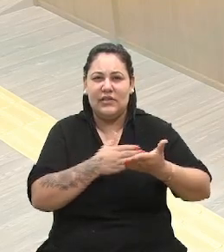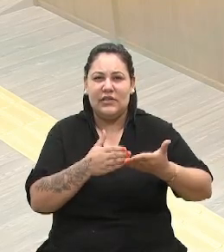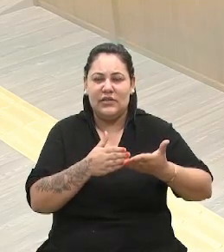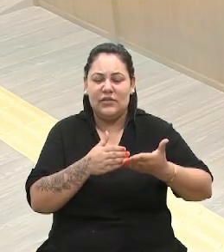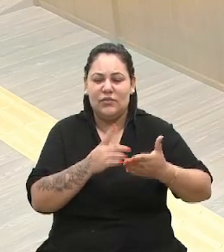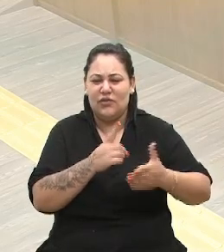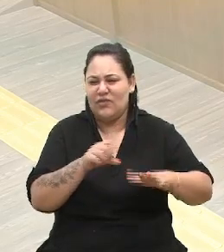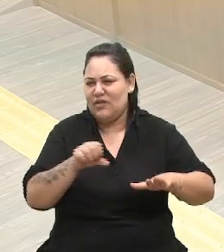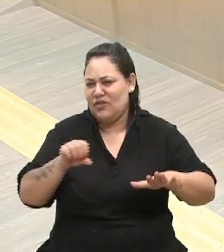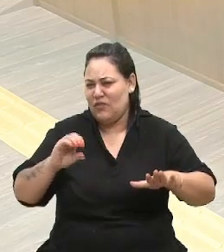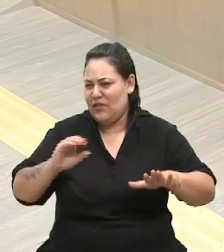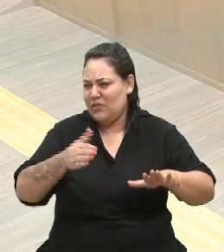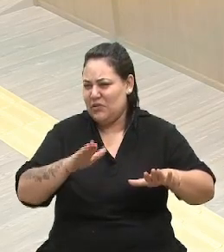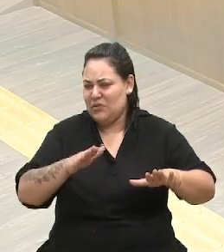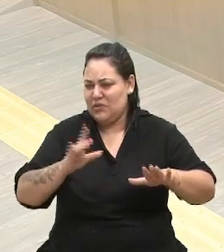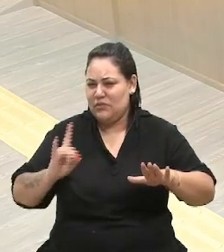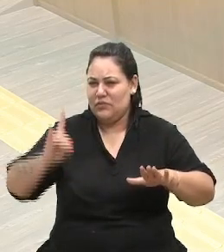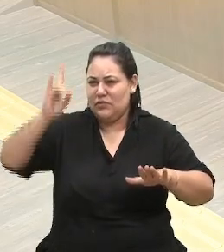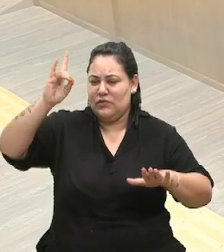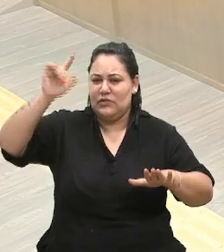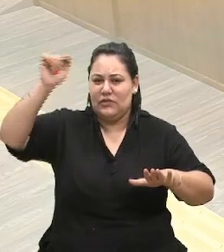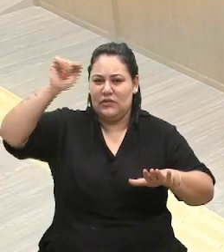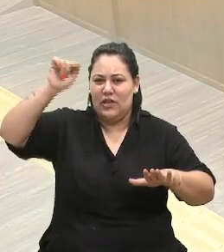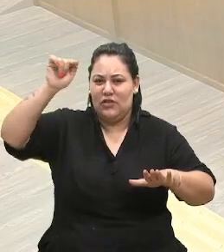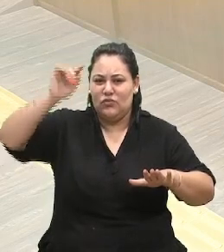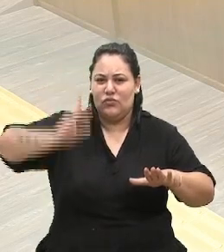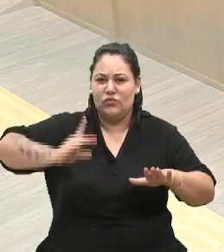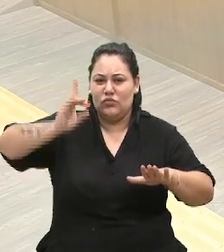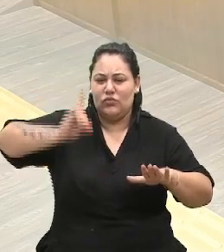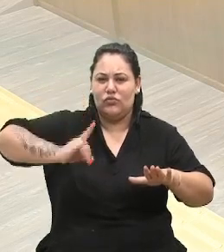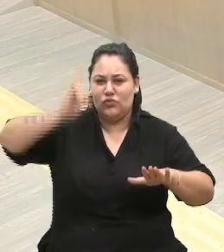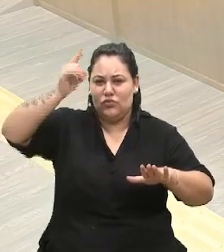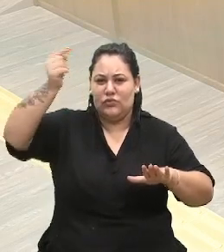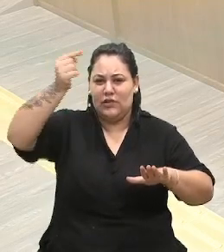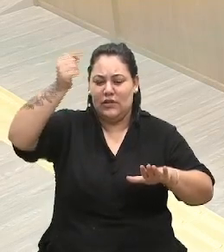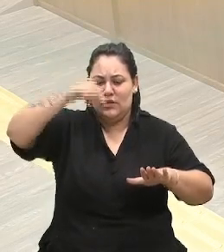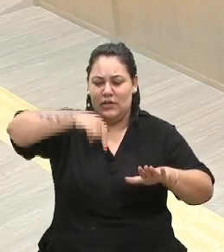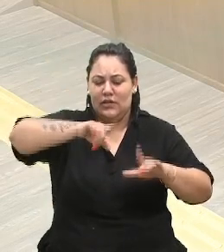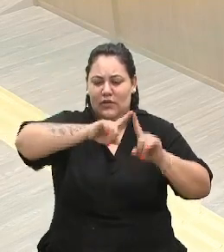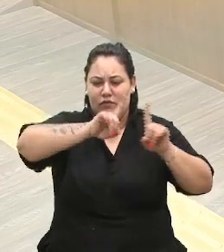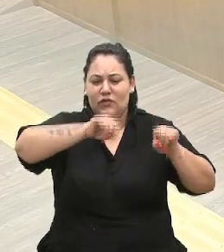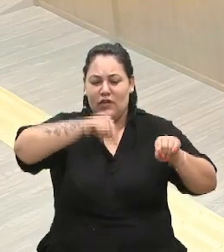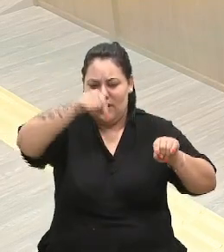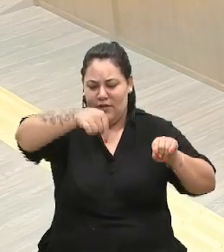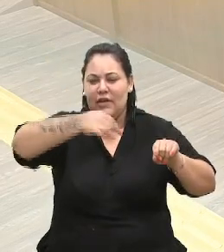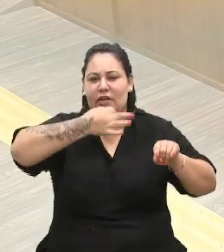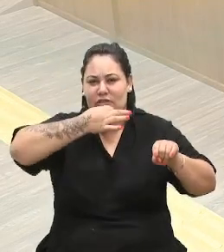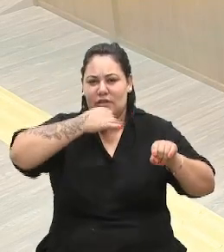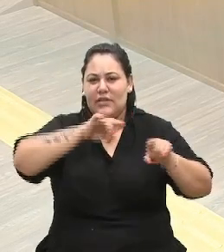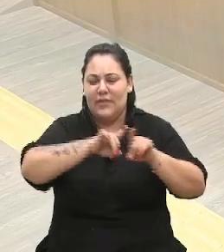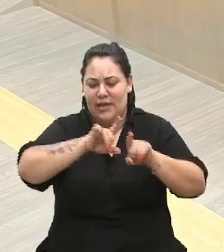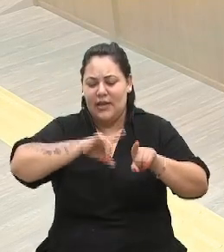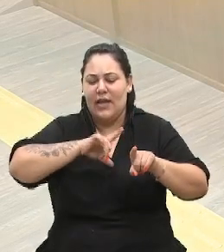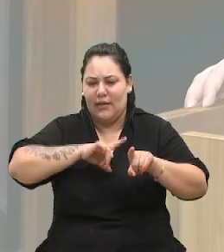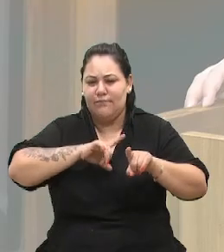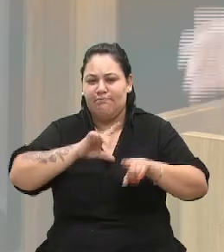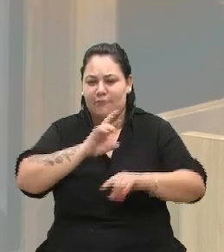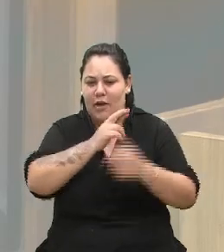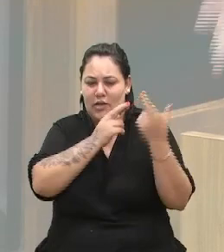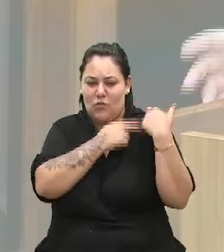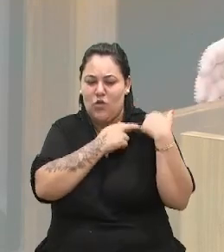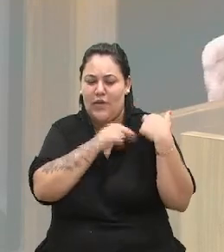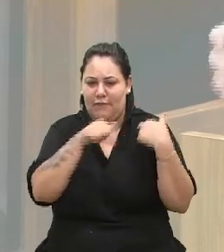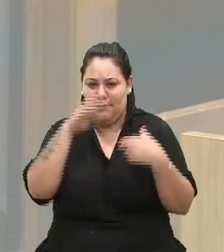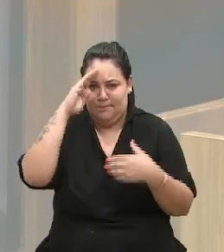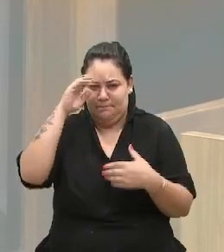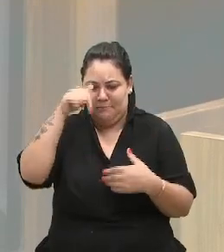90. Então, temos essa delegacia aqui, temos funcionários aqui e temos delegado. Obrigado. Então, só